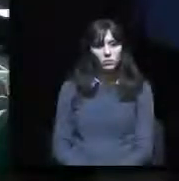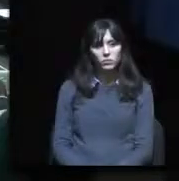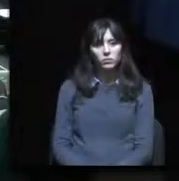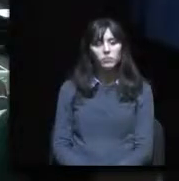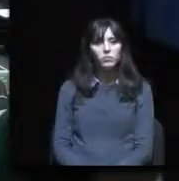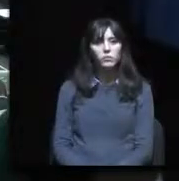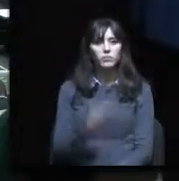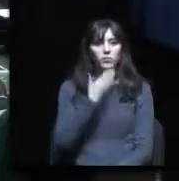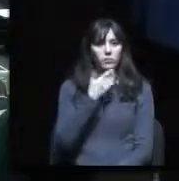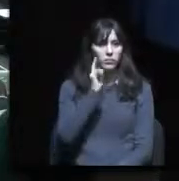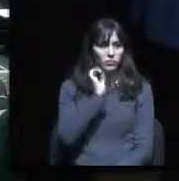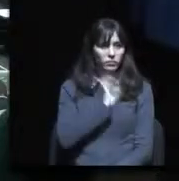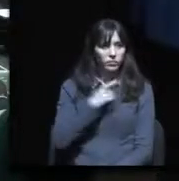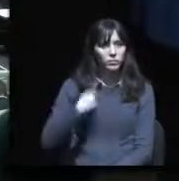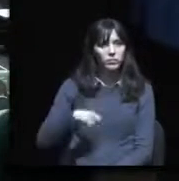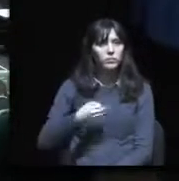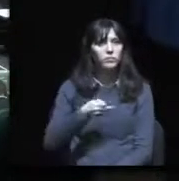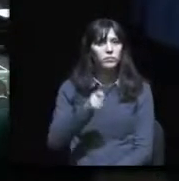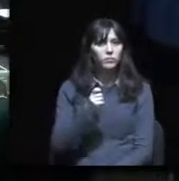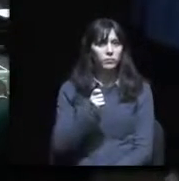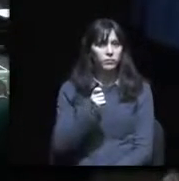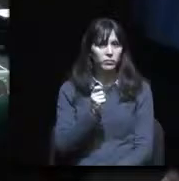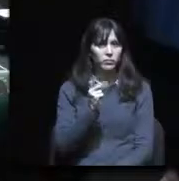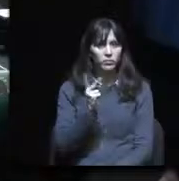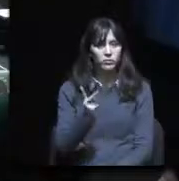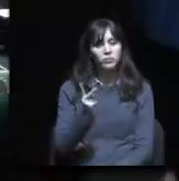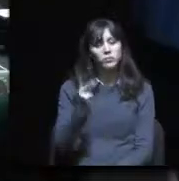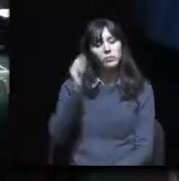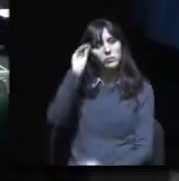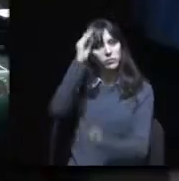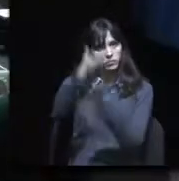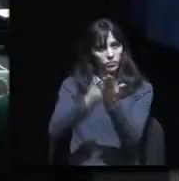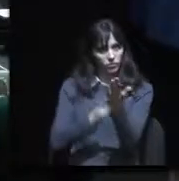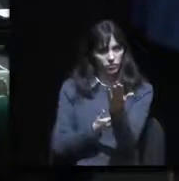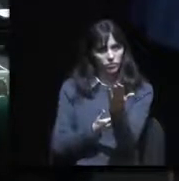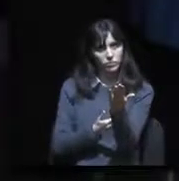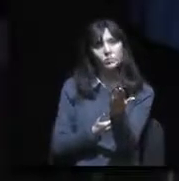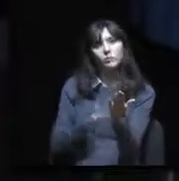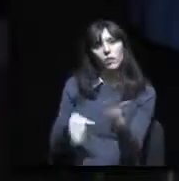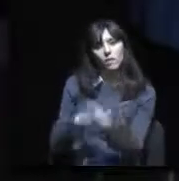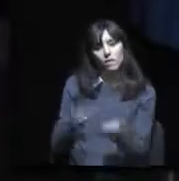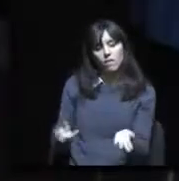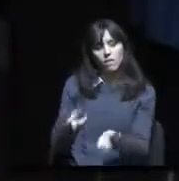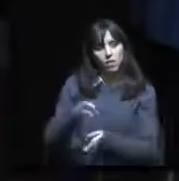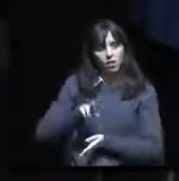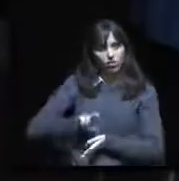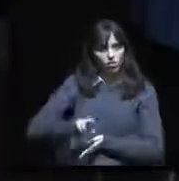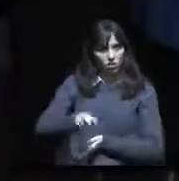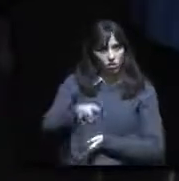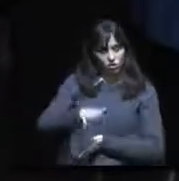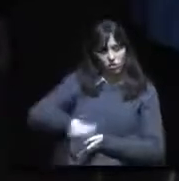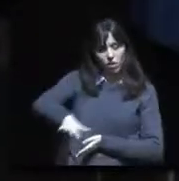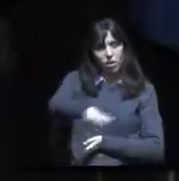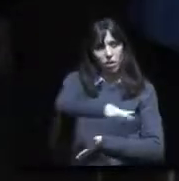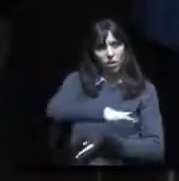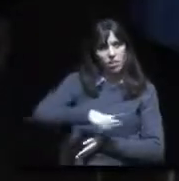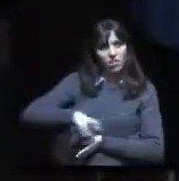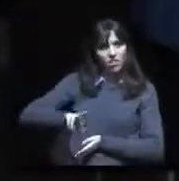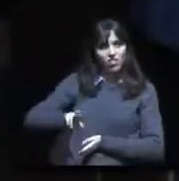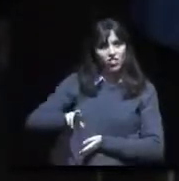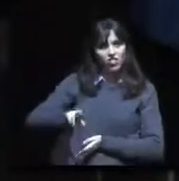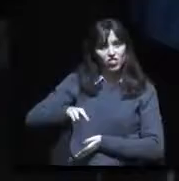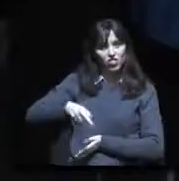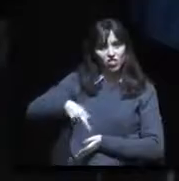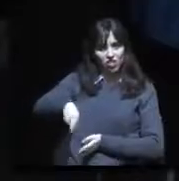Muito obrigada, Sra. Presidente. Os Verdes apresentam uma recomendação que visa a promoção do xadrez nos jardins e parques da cidade, prática que é